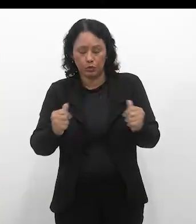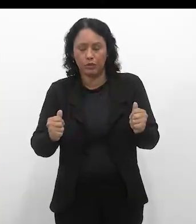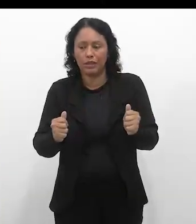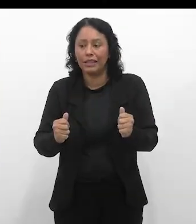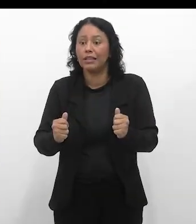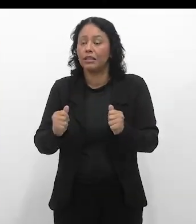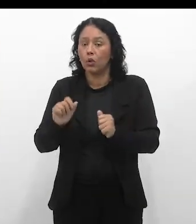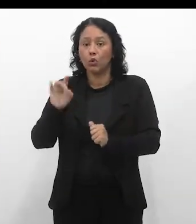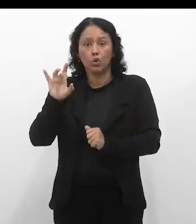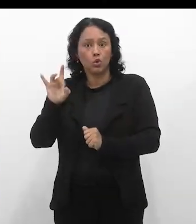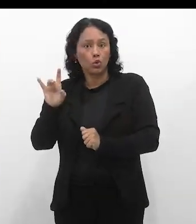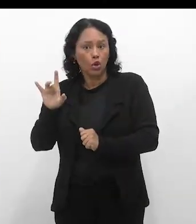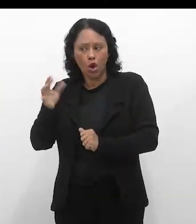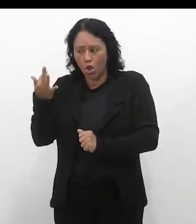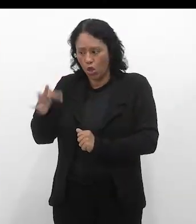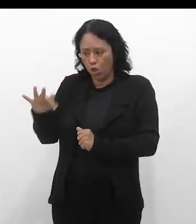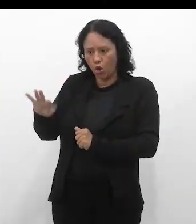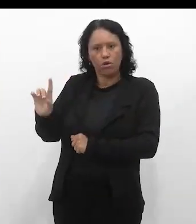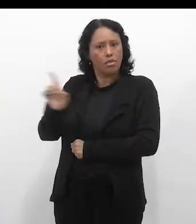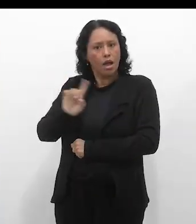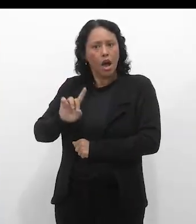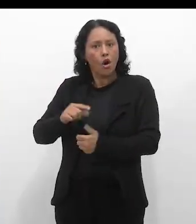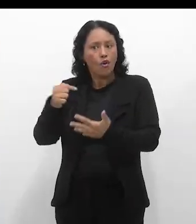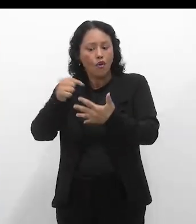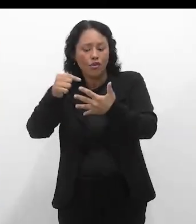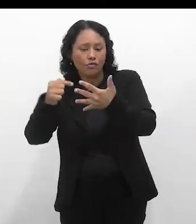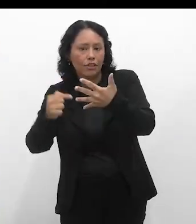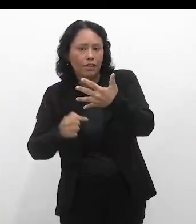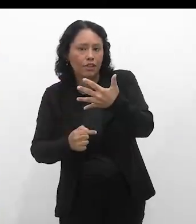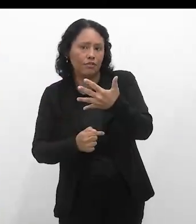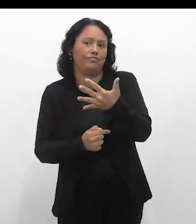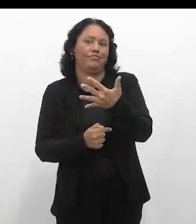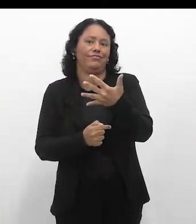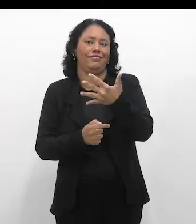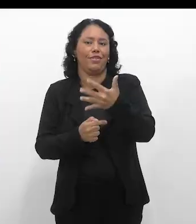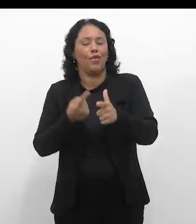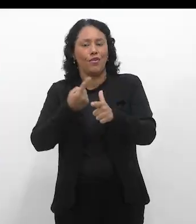um problema de dor. Ela tem um problema emocional,